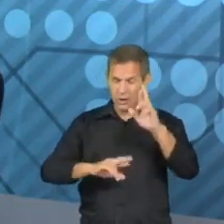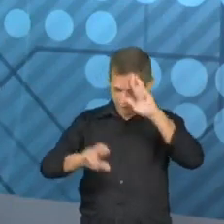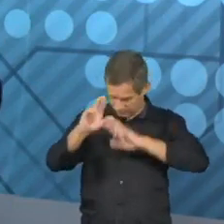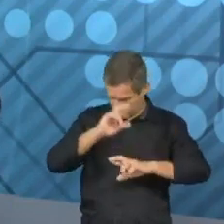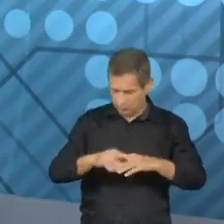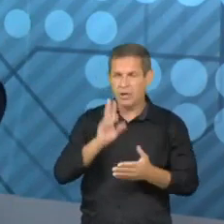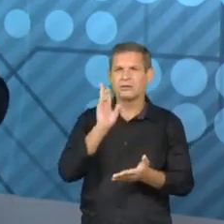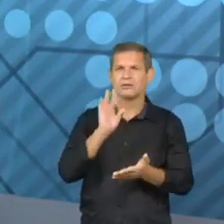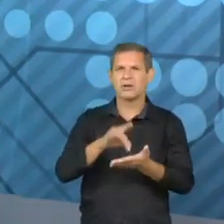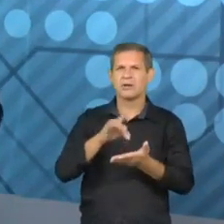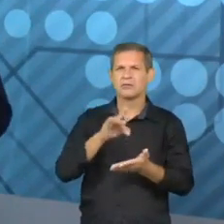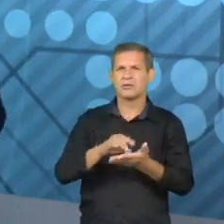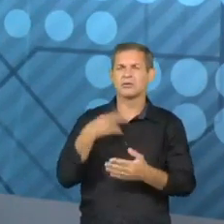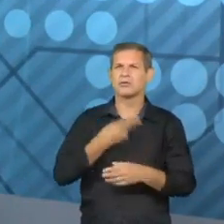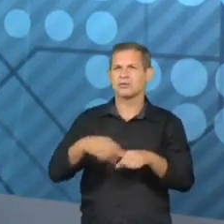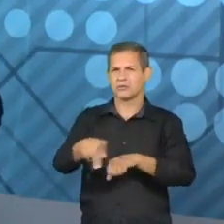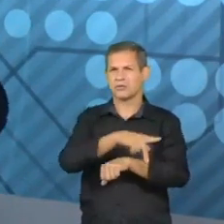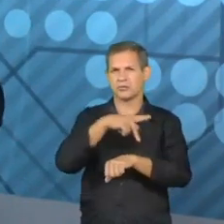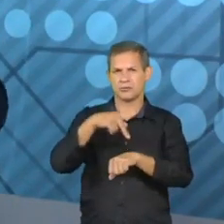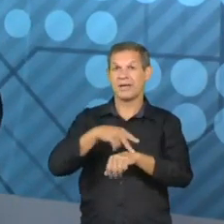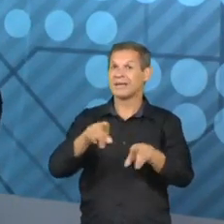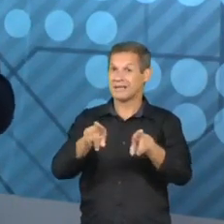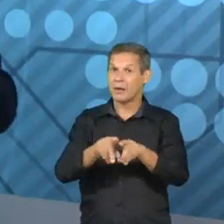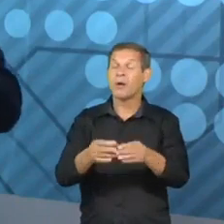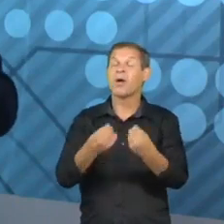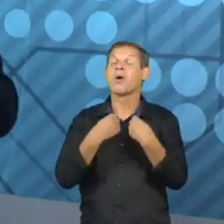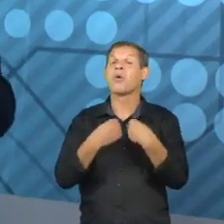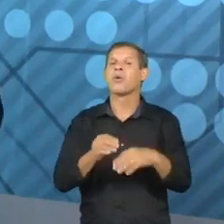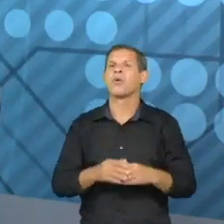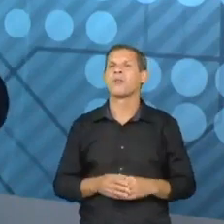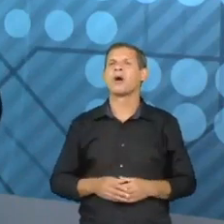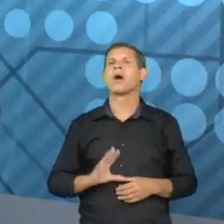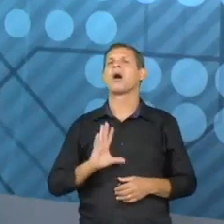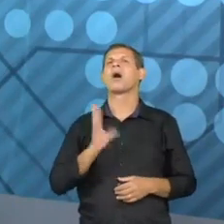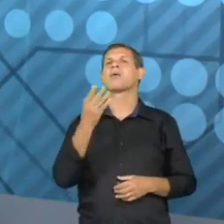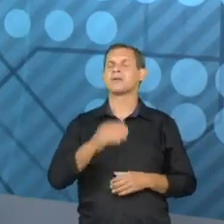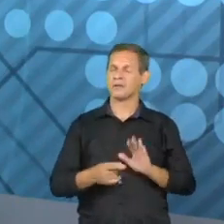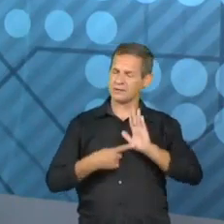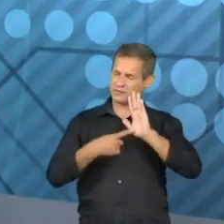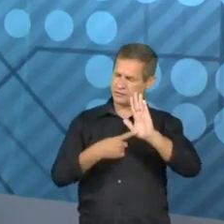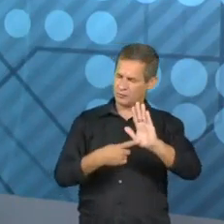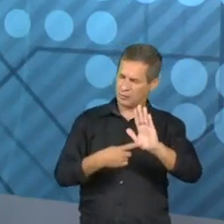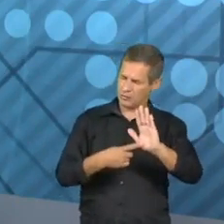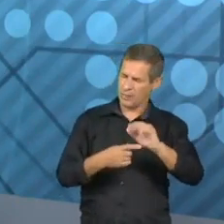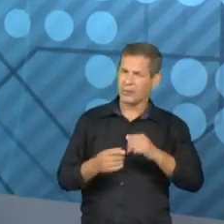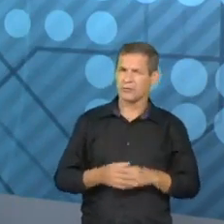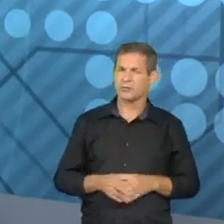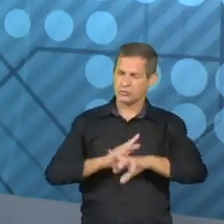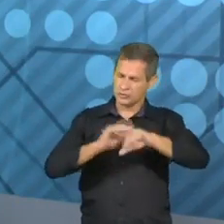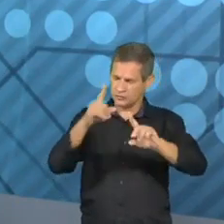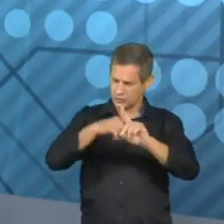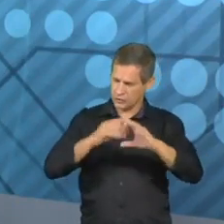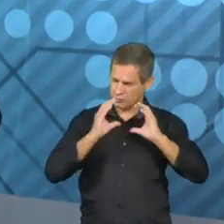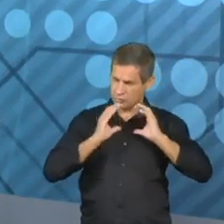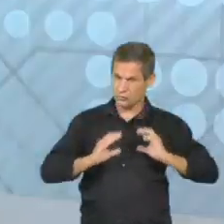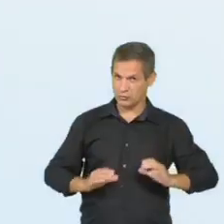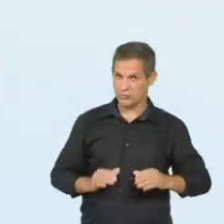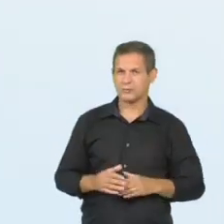a realidade do nosso país também, como que ela acaba apresentando um outro tipo de